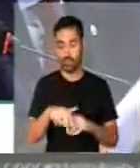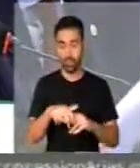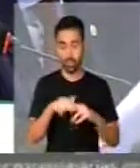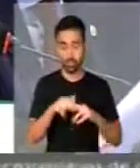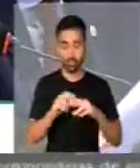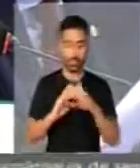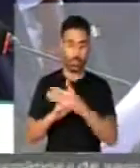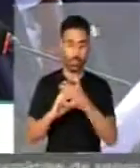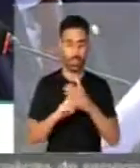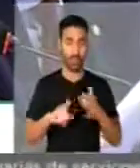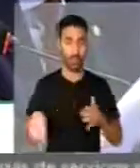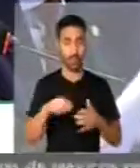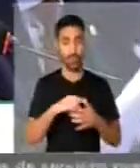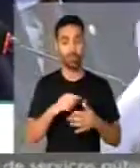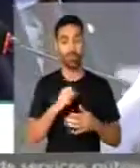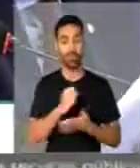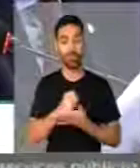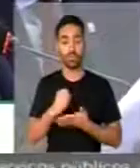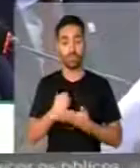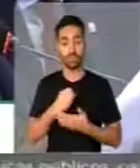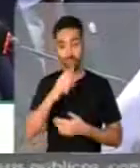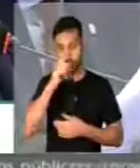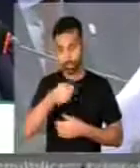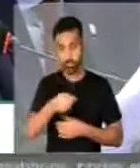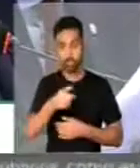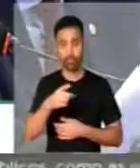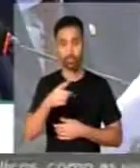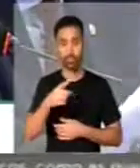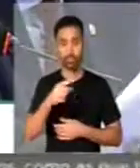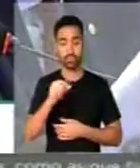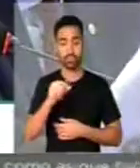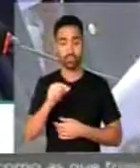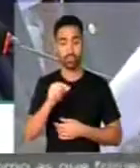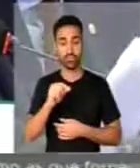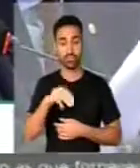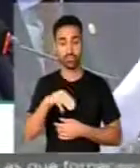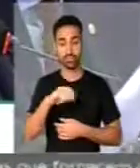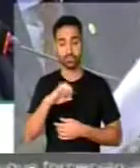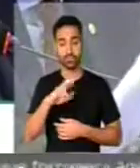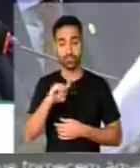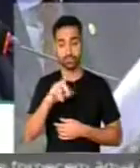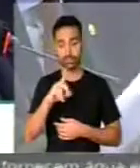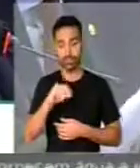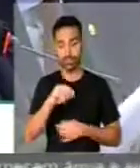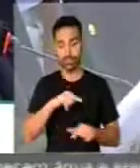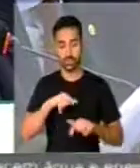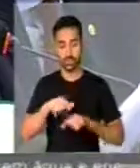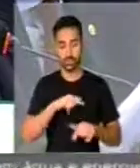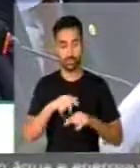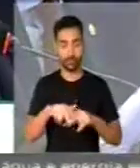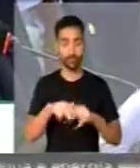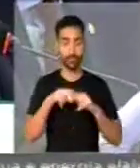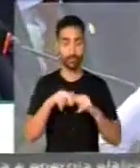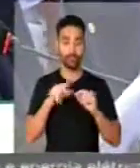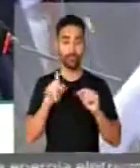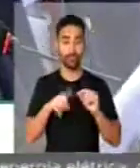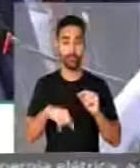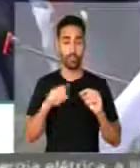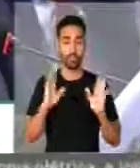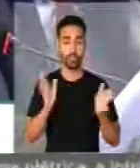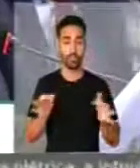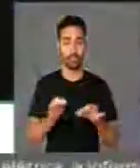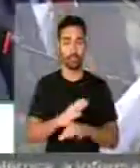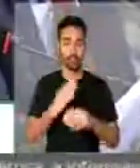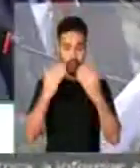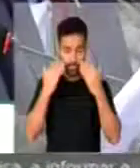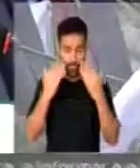empresas contratantes determinam e dominam a demanda do mercado de trabalho. Assim é apresentada